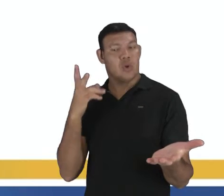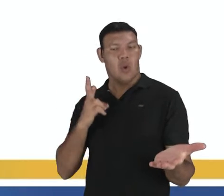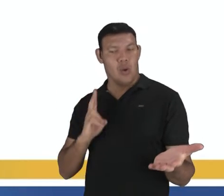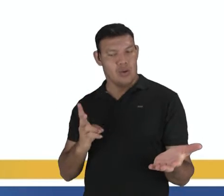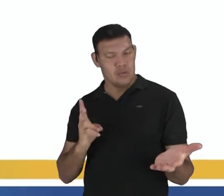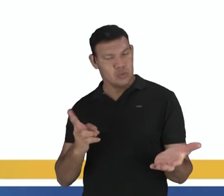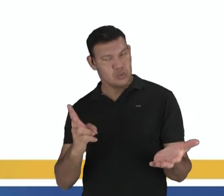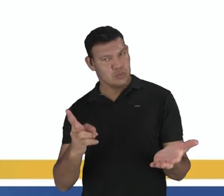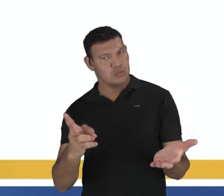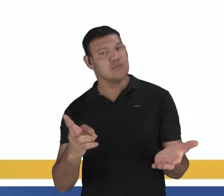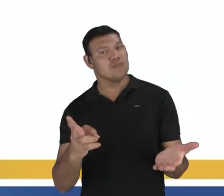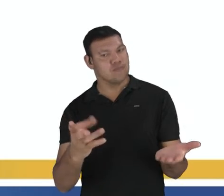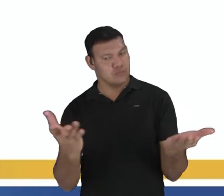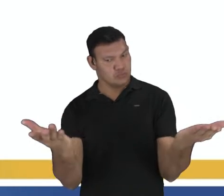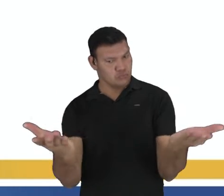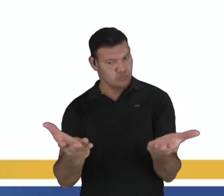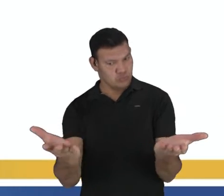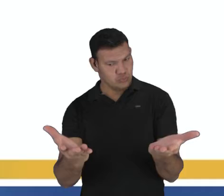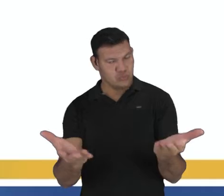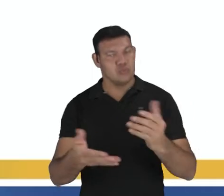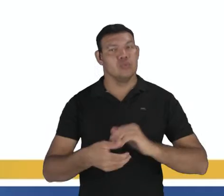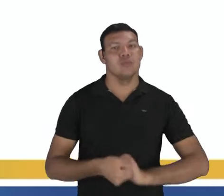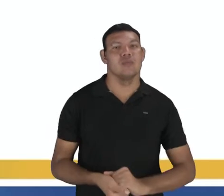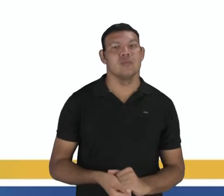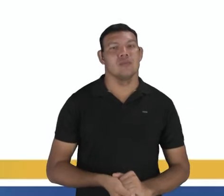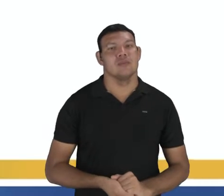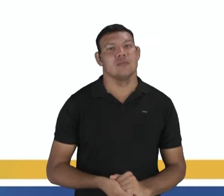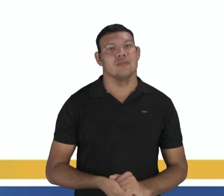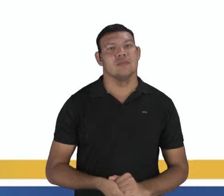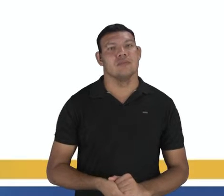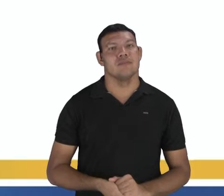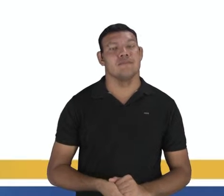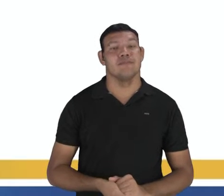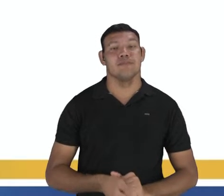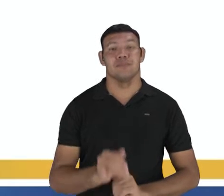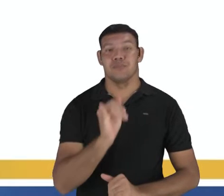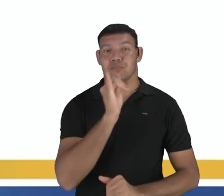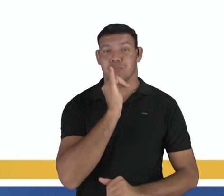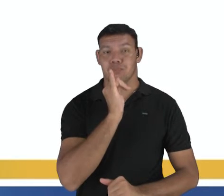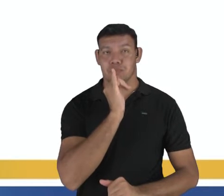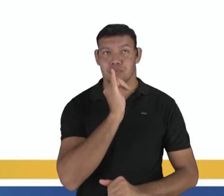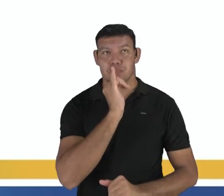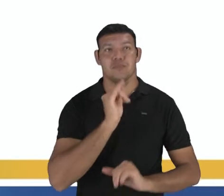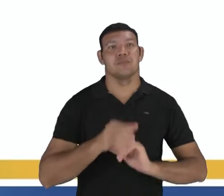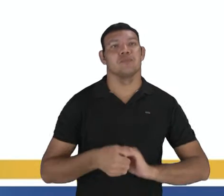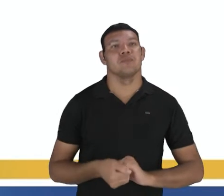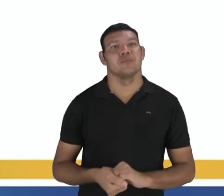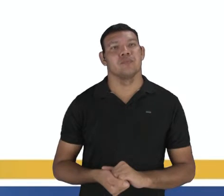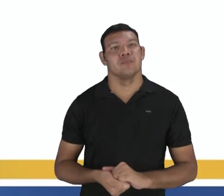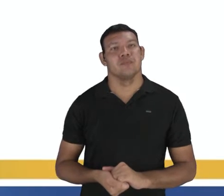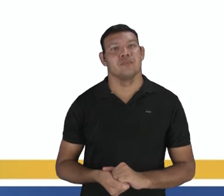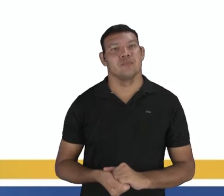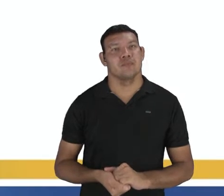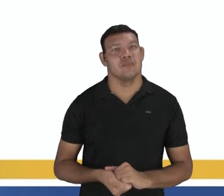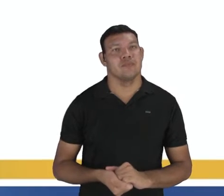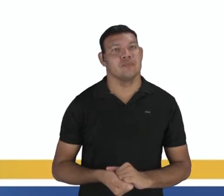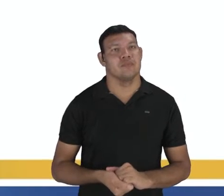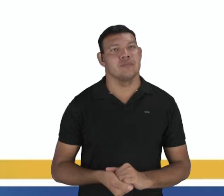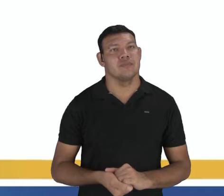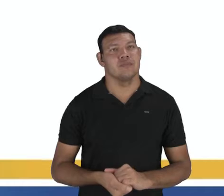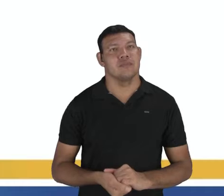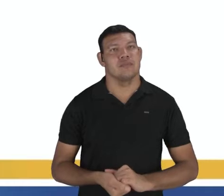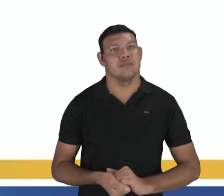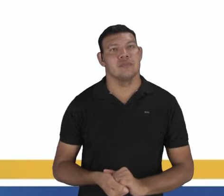ainda acontecem no presente. Por exemplo, observem aí o exemplo.